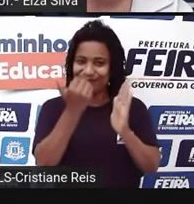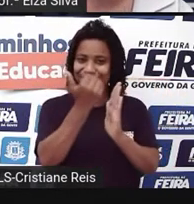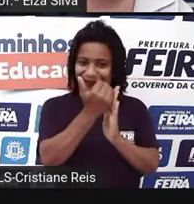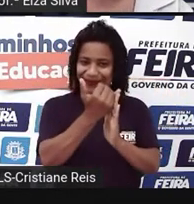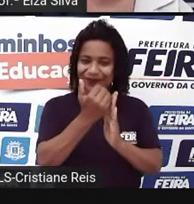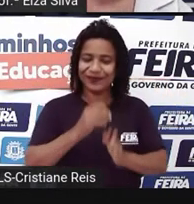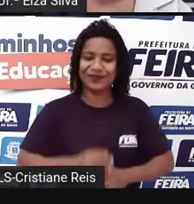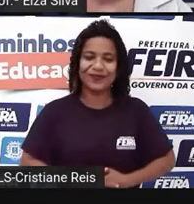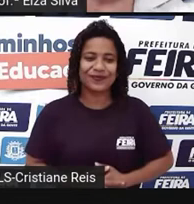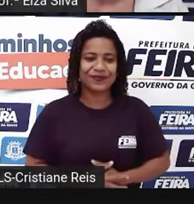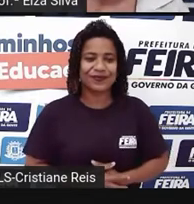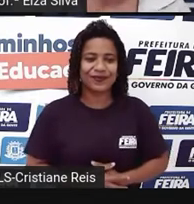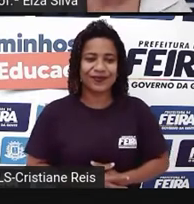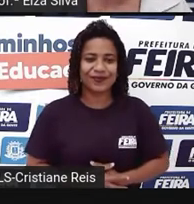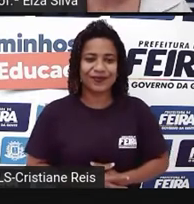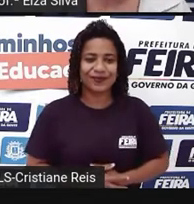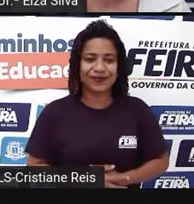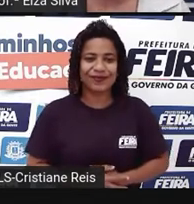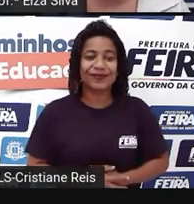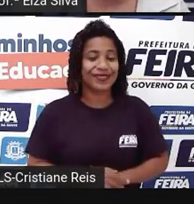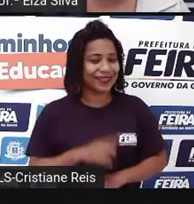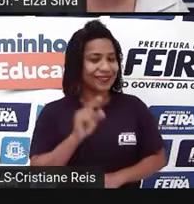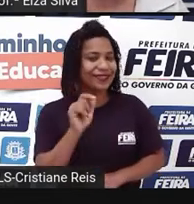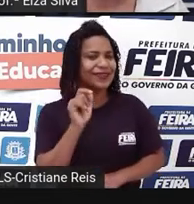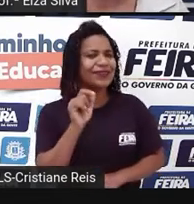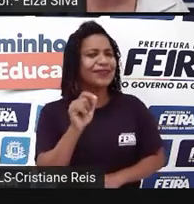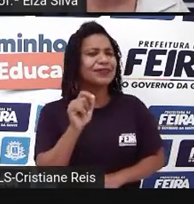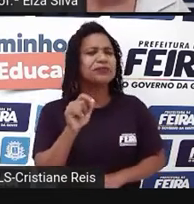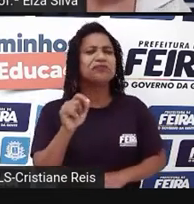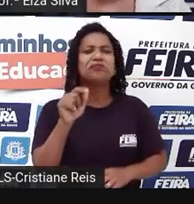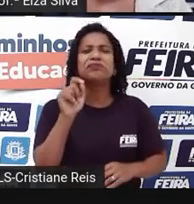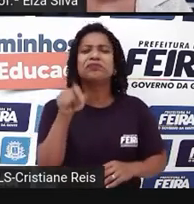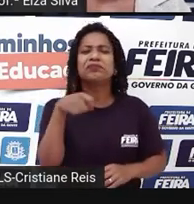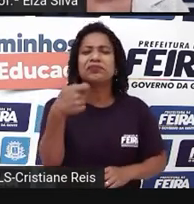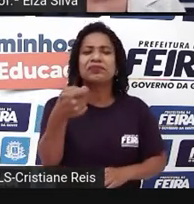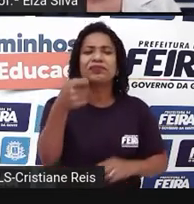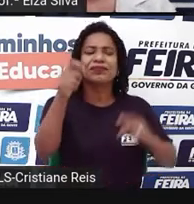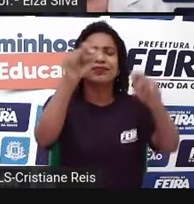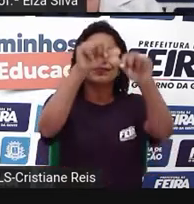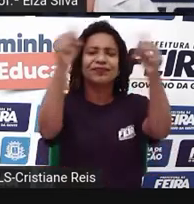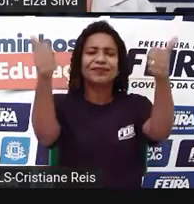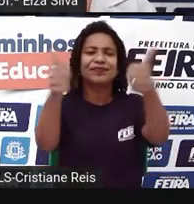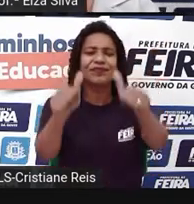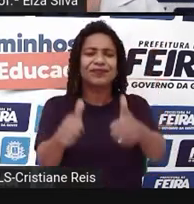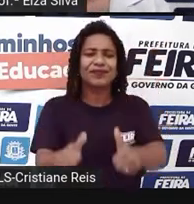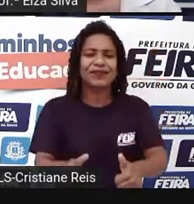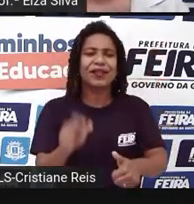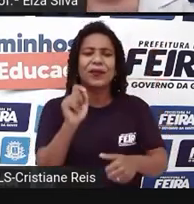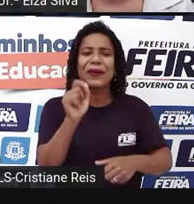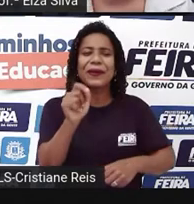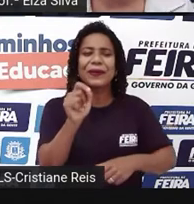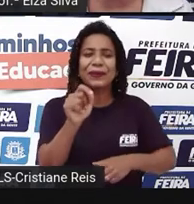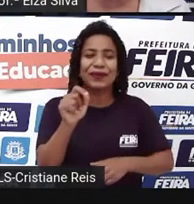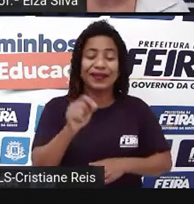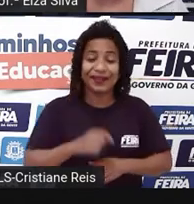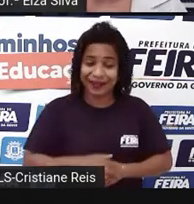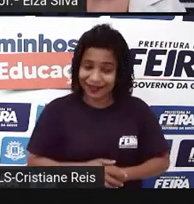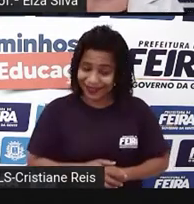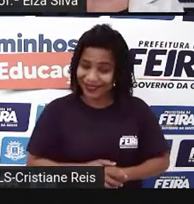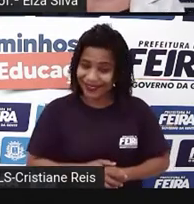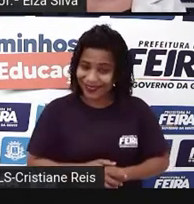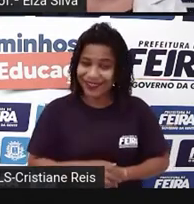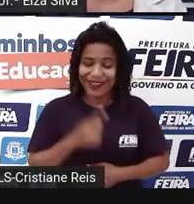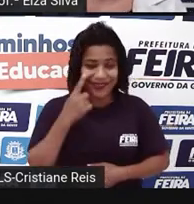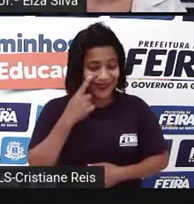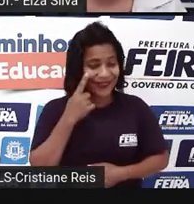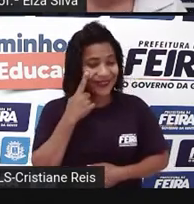agora sobre. Vocês adivinham que imagem é essa? Eiffel Tower. Então, a Torre